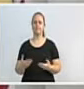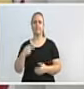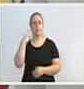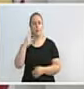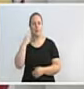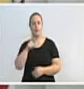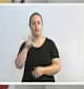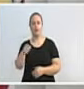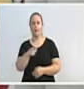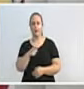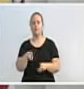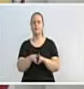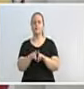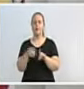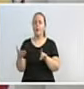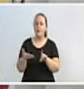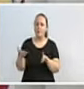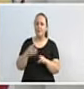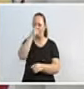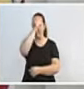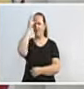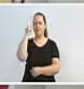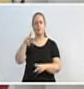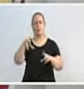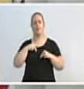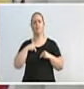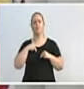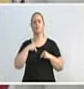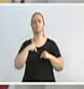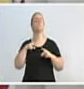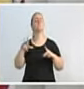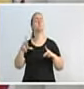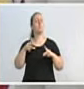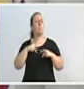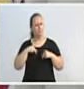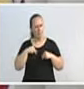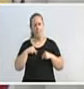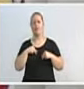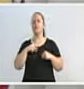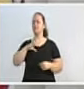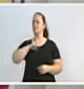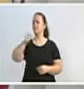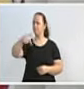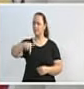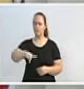o ex-vereador dessa casa, atual prefeito, Napoleão Bernardes, mereceu a reeleição